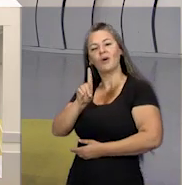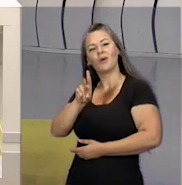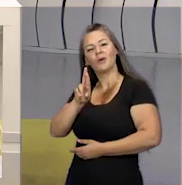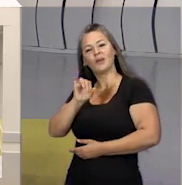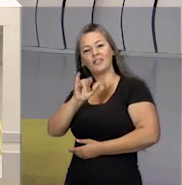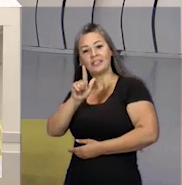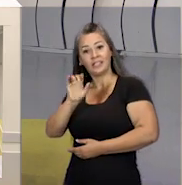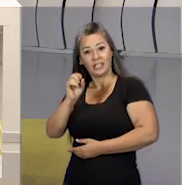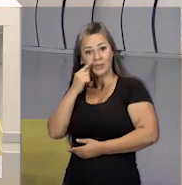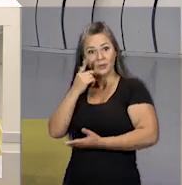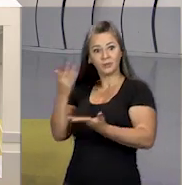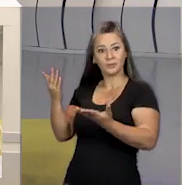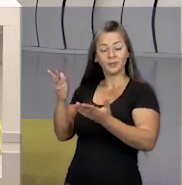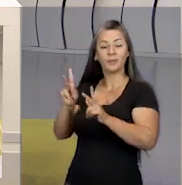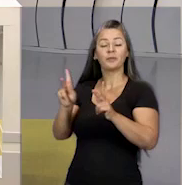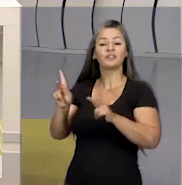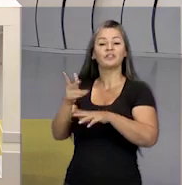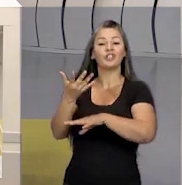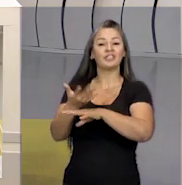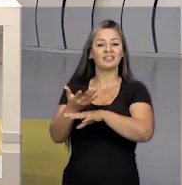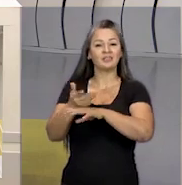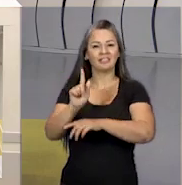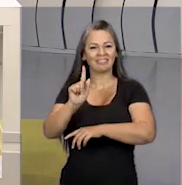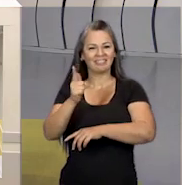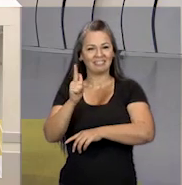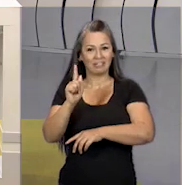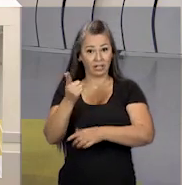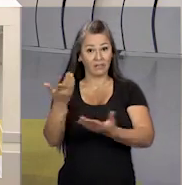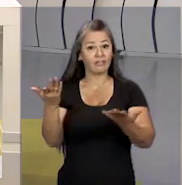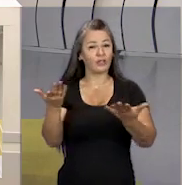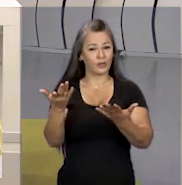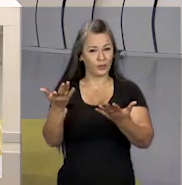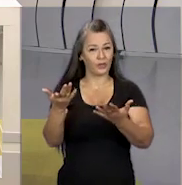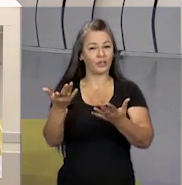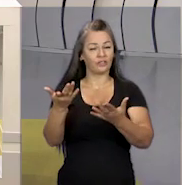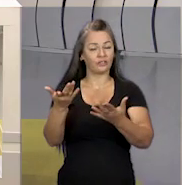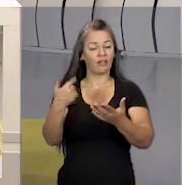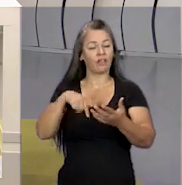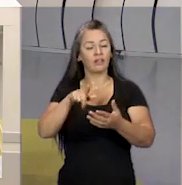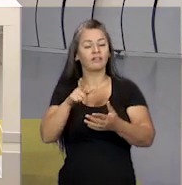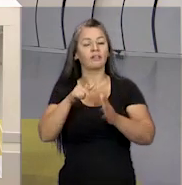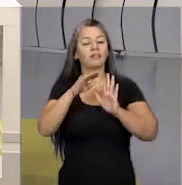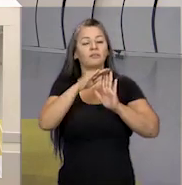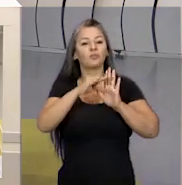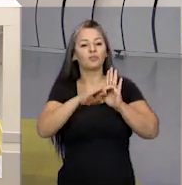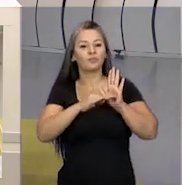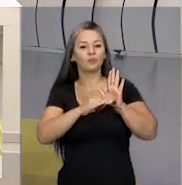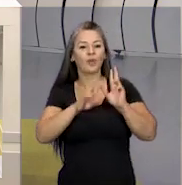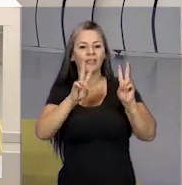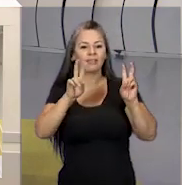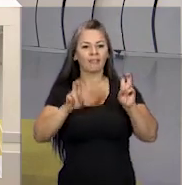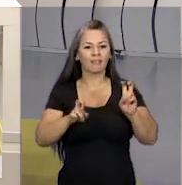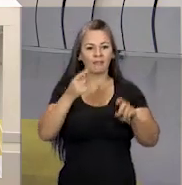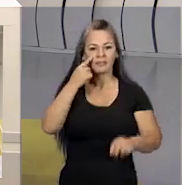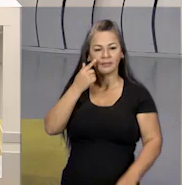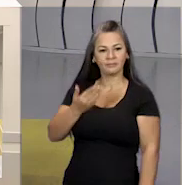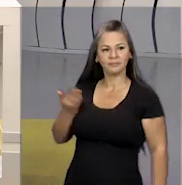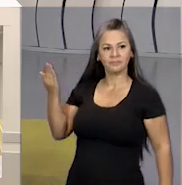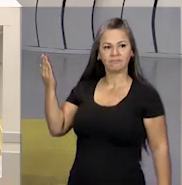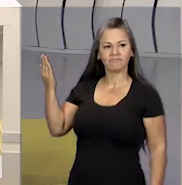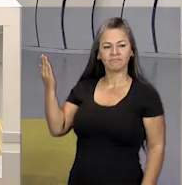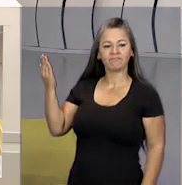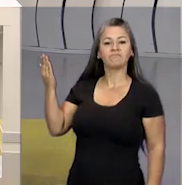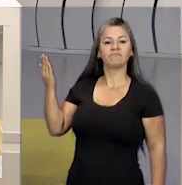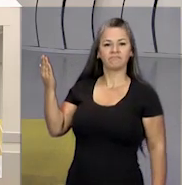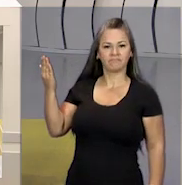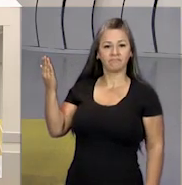uma temática para você contribuir cada vez mais nos seus estudos. Regiões geoeconômicas do Brasil.